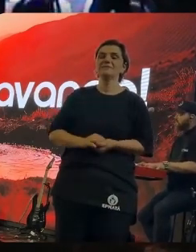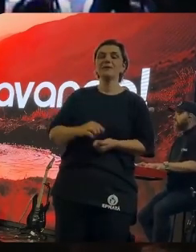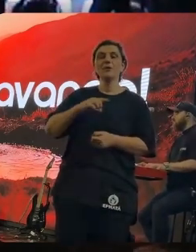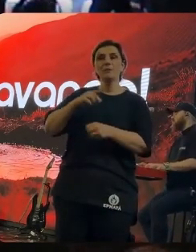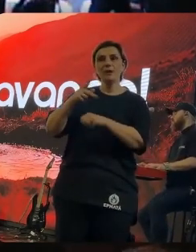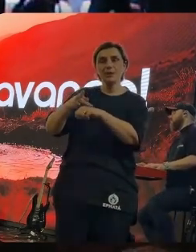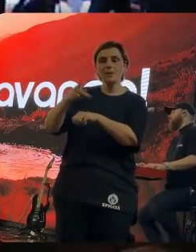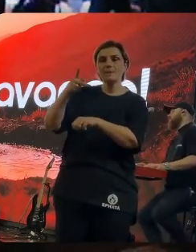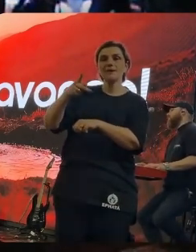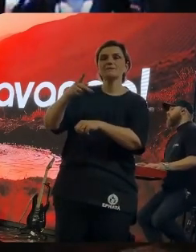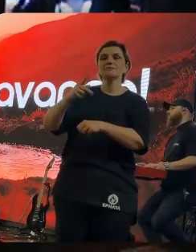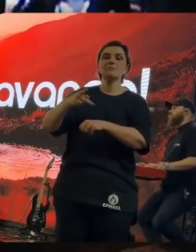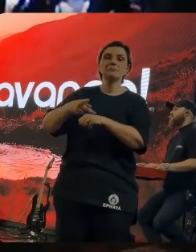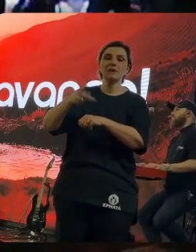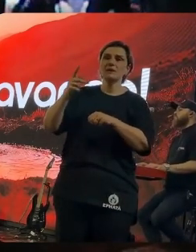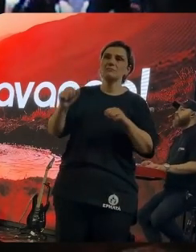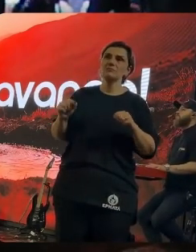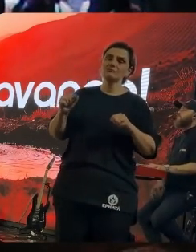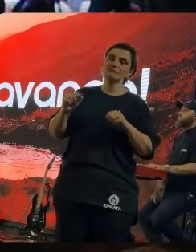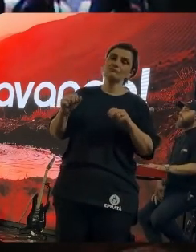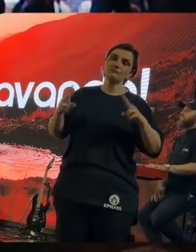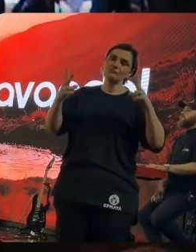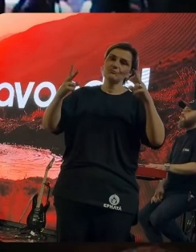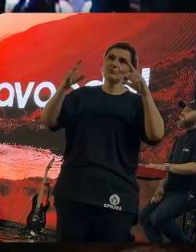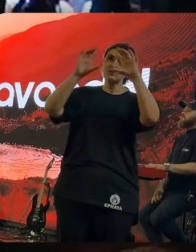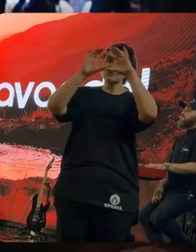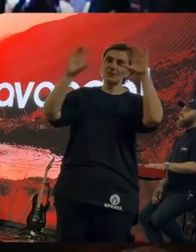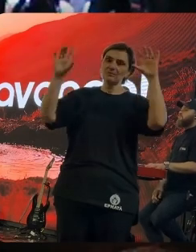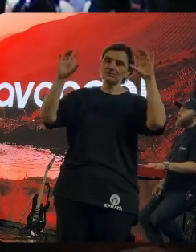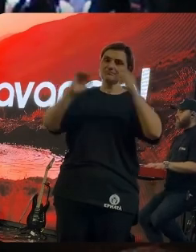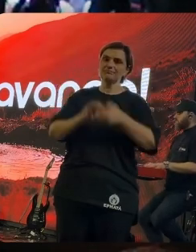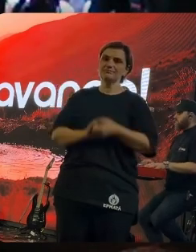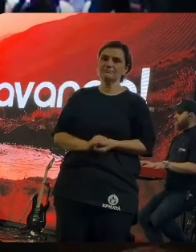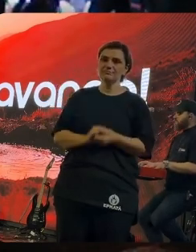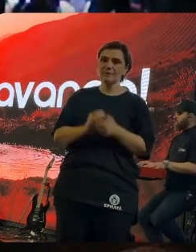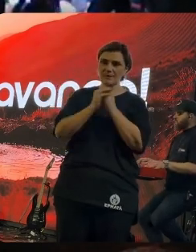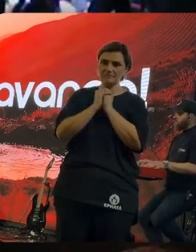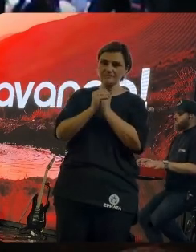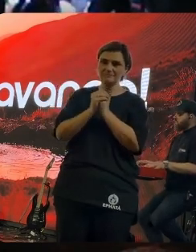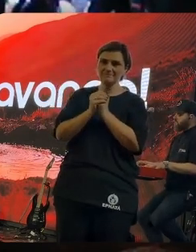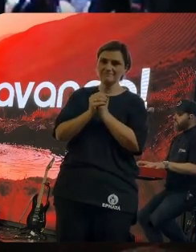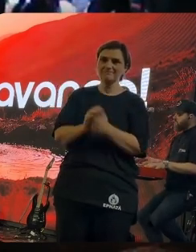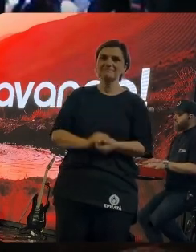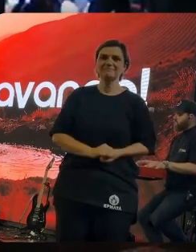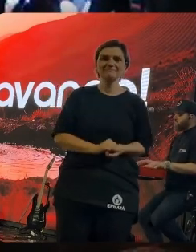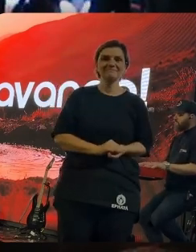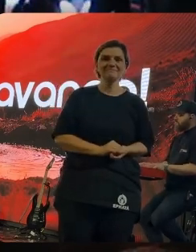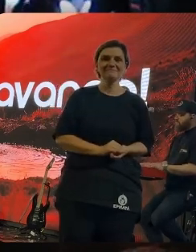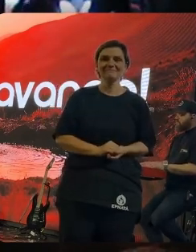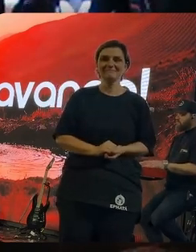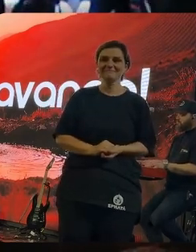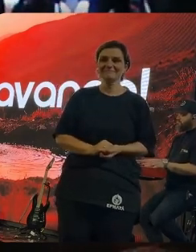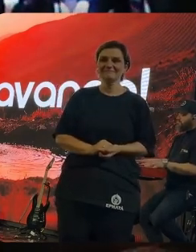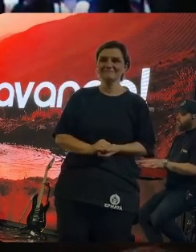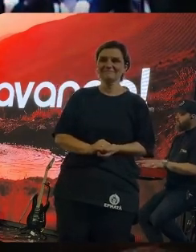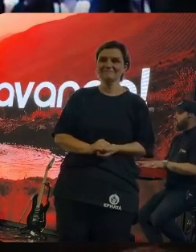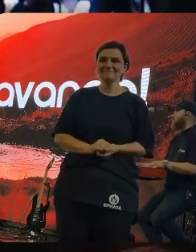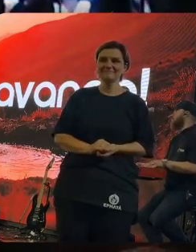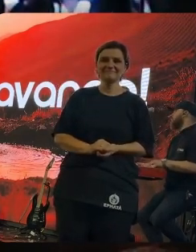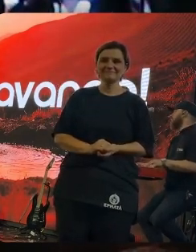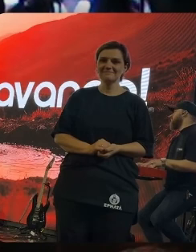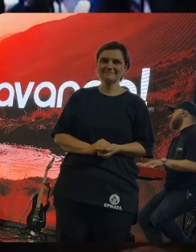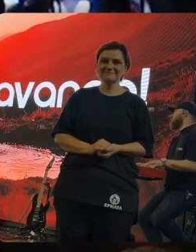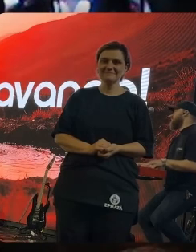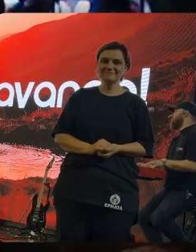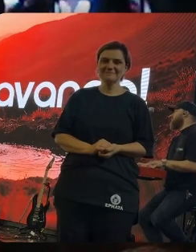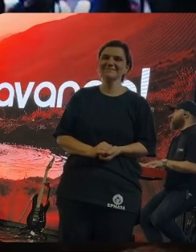Isaac está querendo ir para o Egito para resolver um problema. E Deus aparece, Deus intervém, Deus surge no meio da situação e